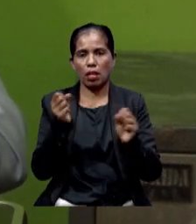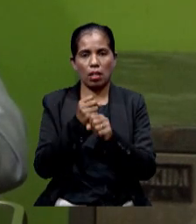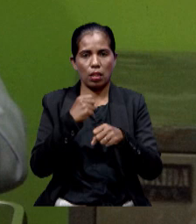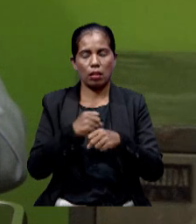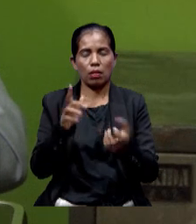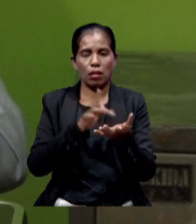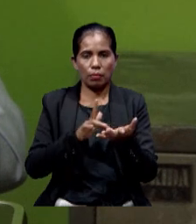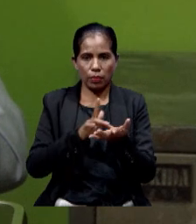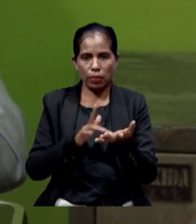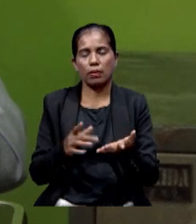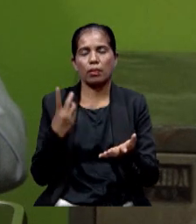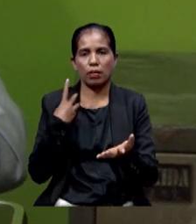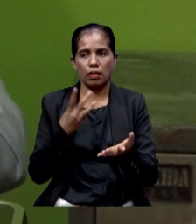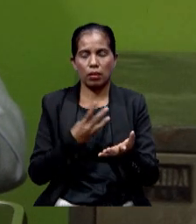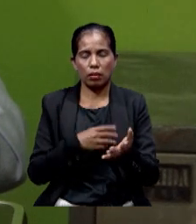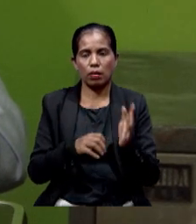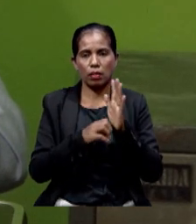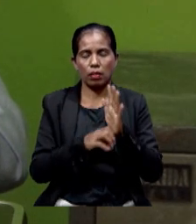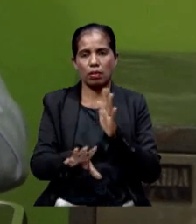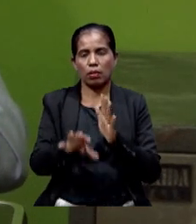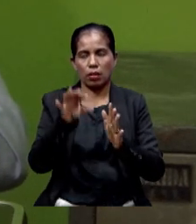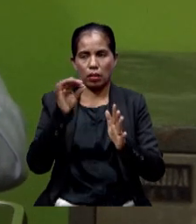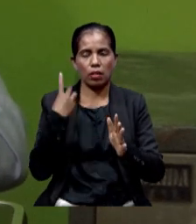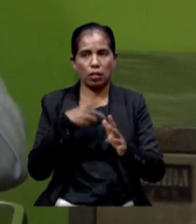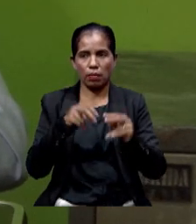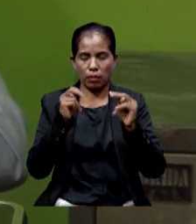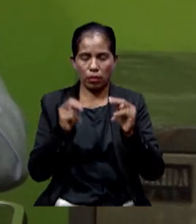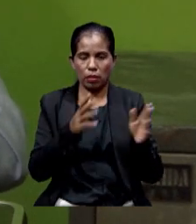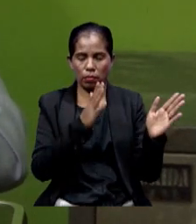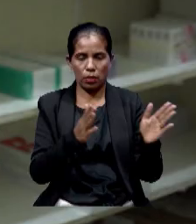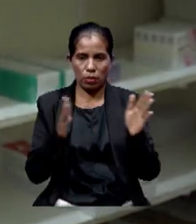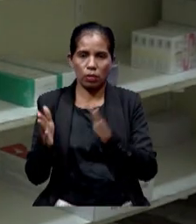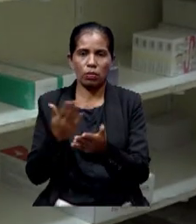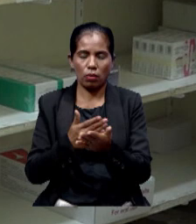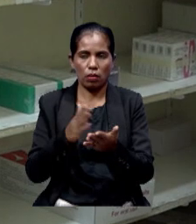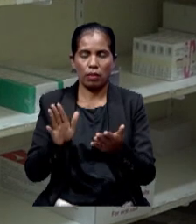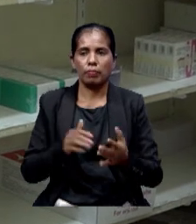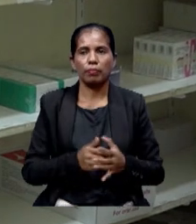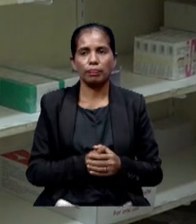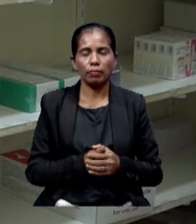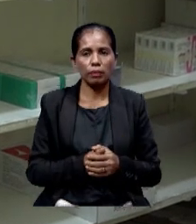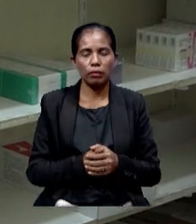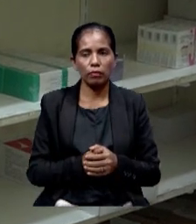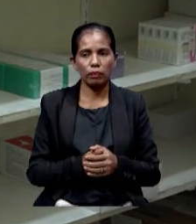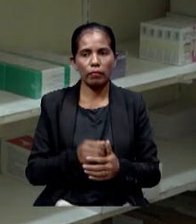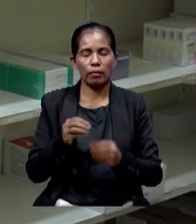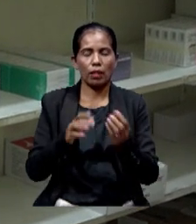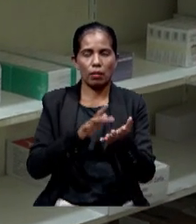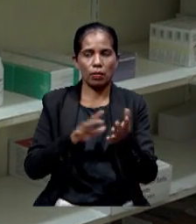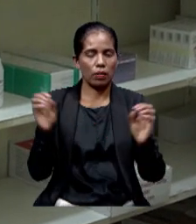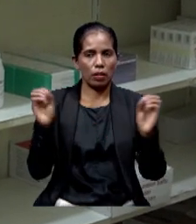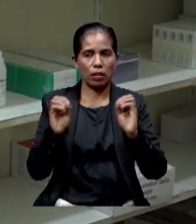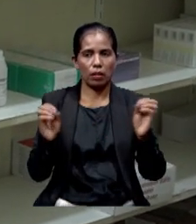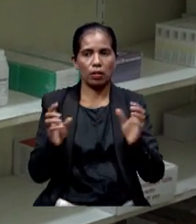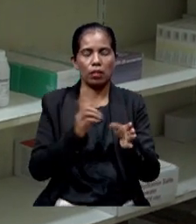bele presentemente atu heta ita precisa iha prosesu kompras. Relaciona stock out ai moruk la iha ho